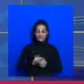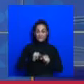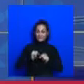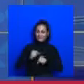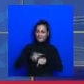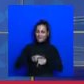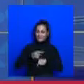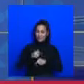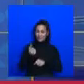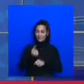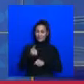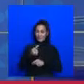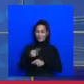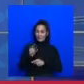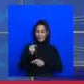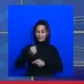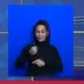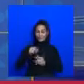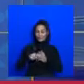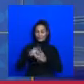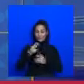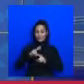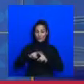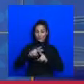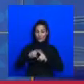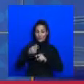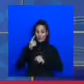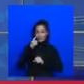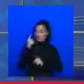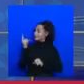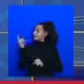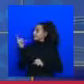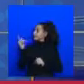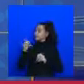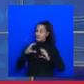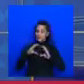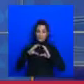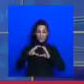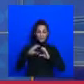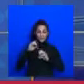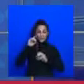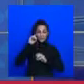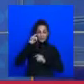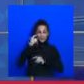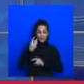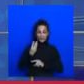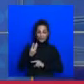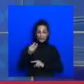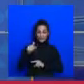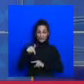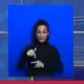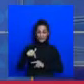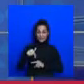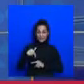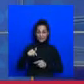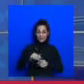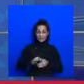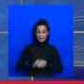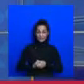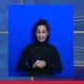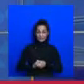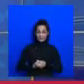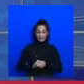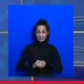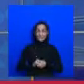E pode ser agora, hein, o sexto e último número do segundo sorteio da dupla cena. Bola preta 37, preta número